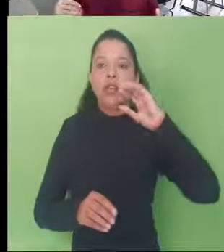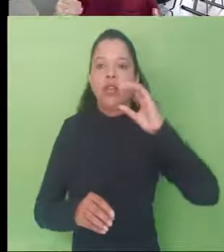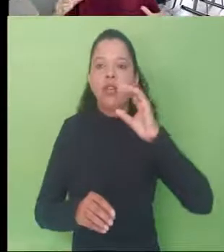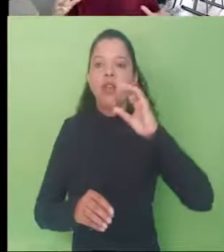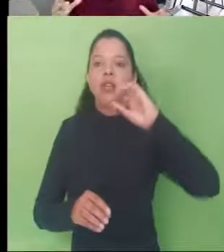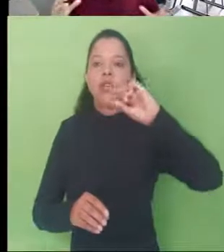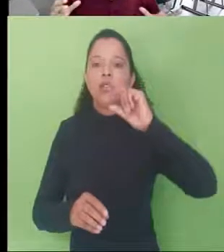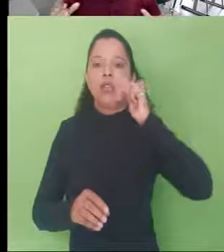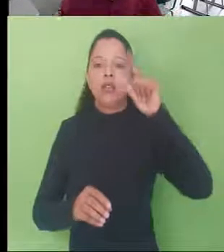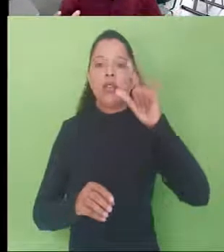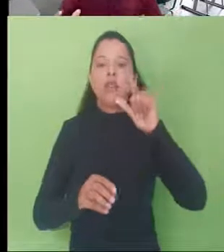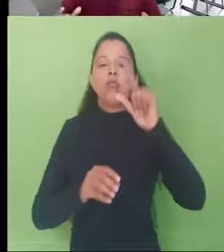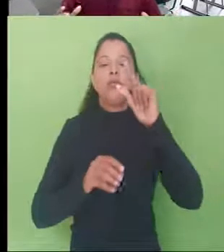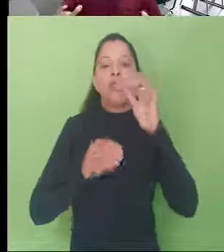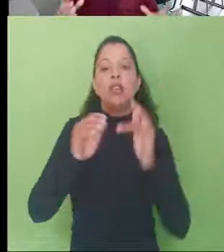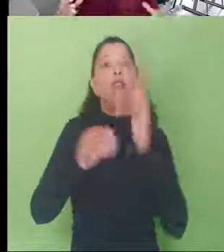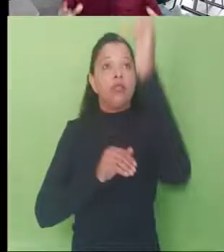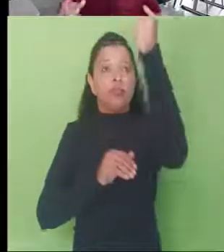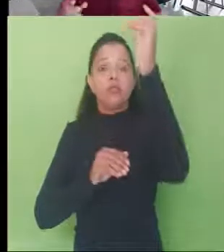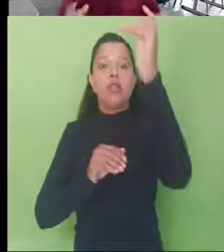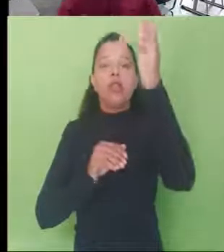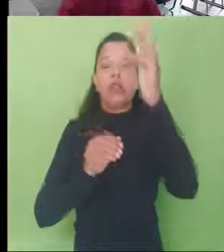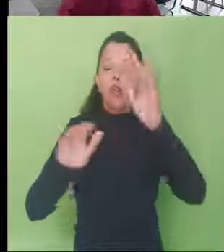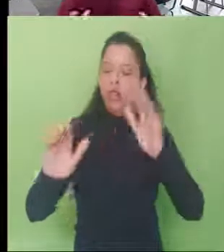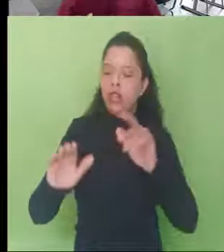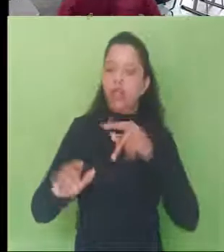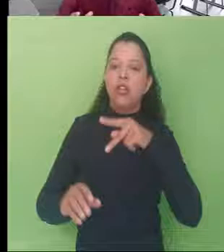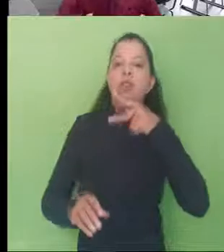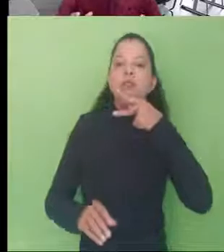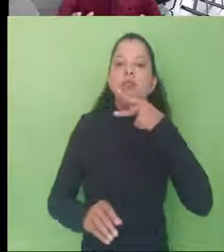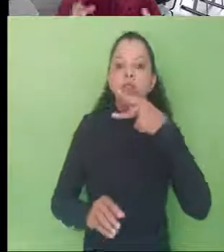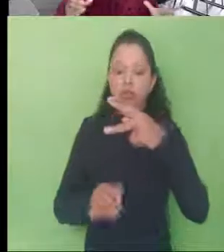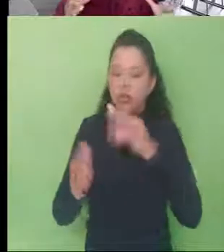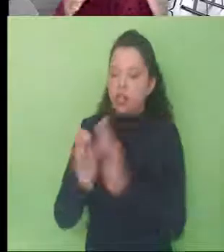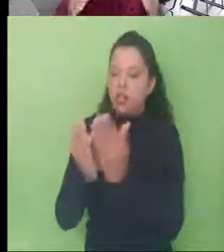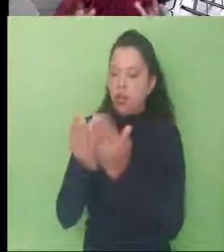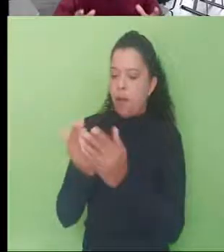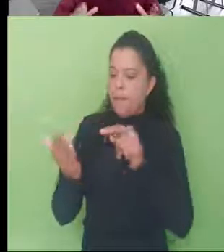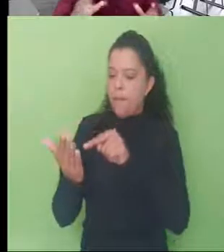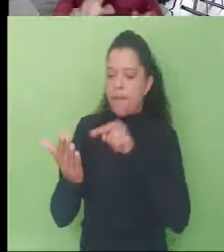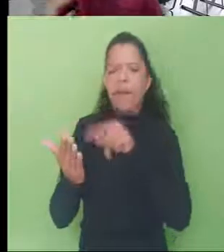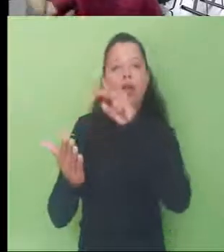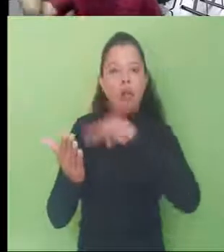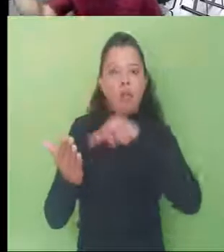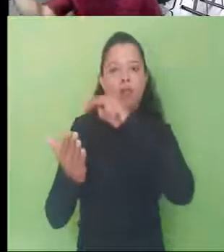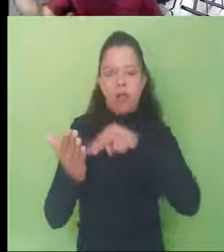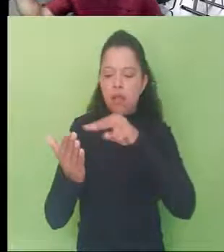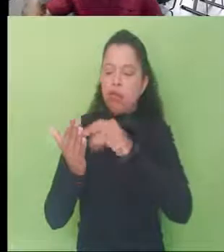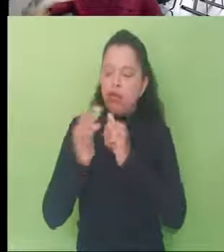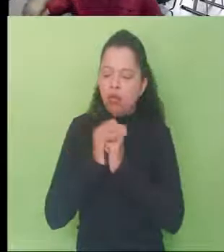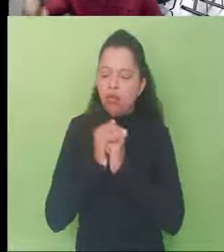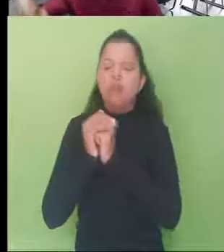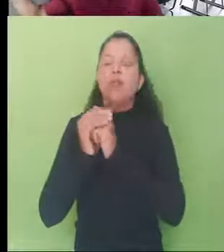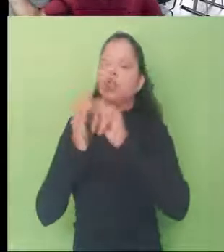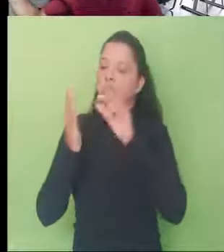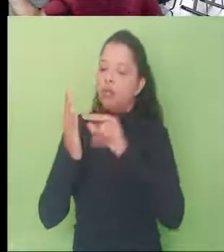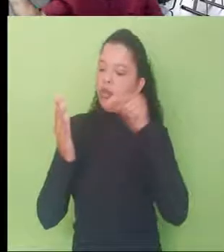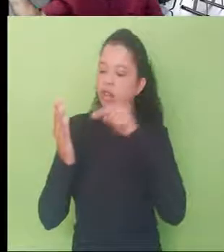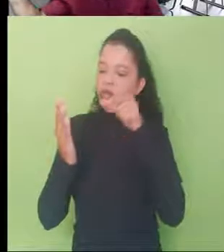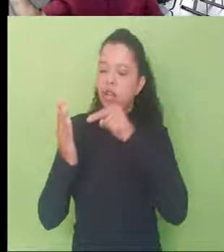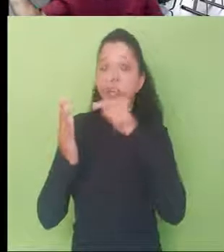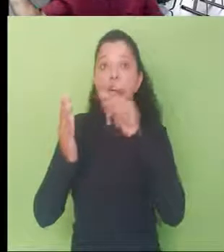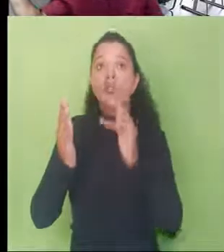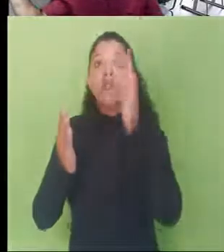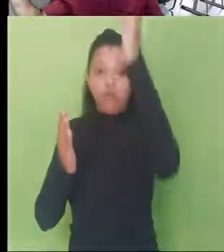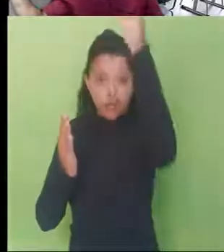vai acontecer. As profecias bíblicas, por exemplo, apontam para o futuro, para aquilo que ainda